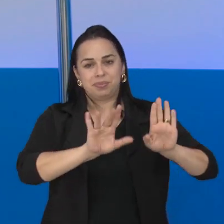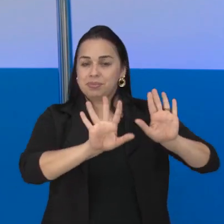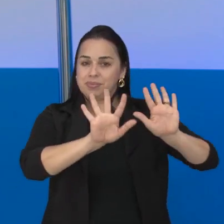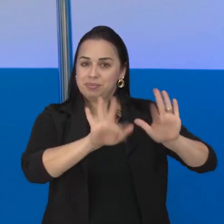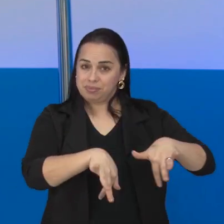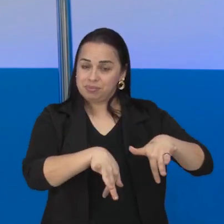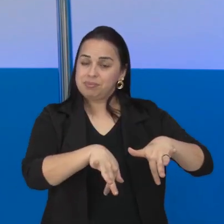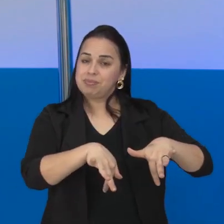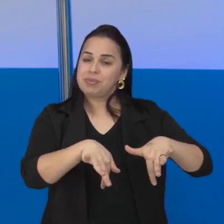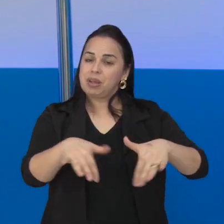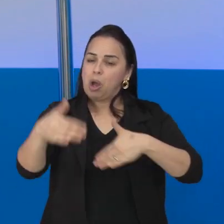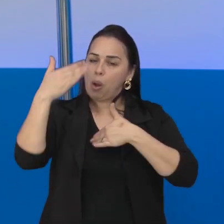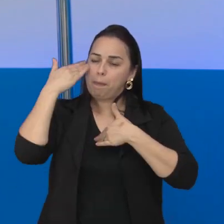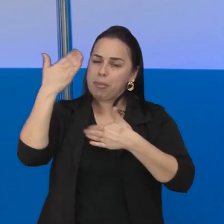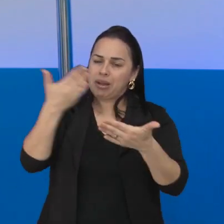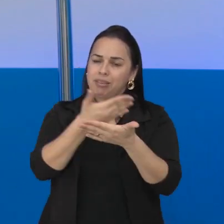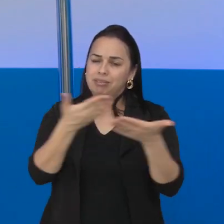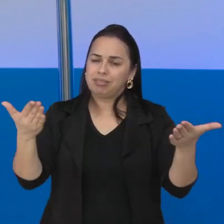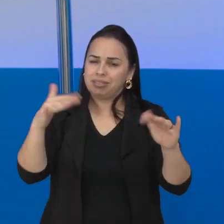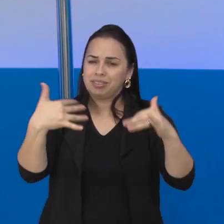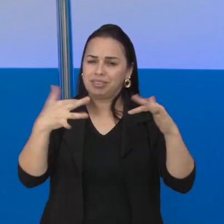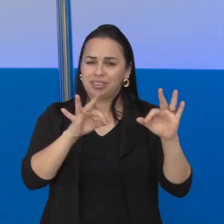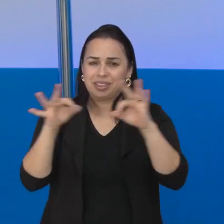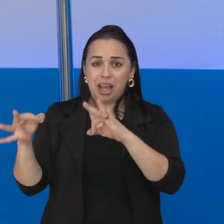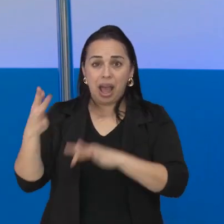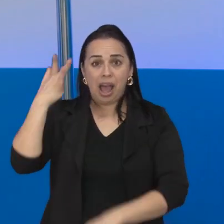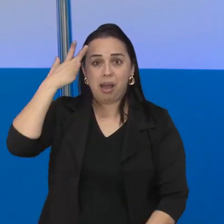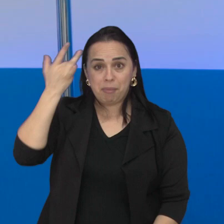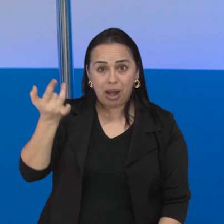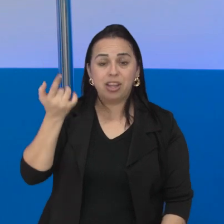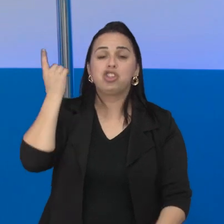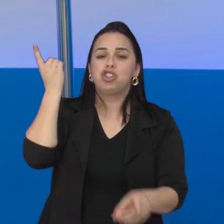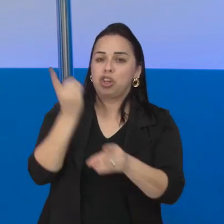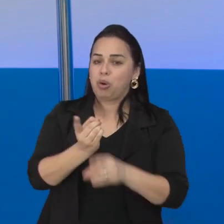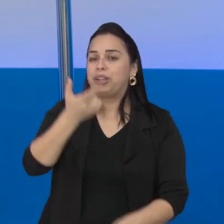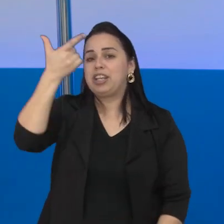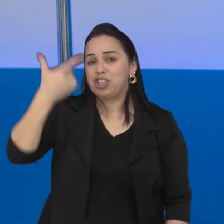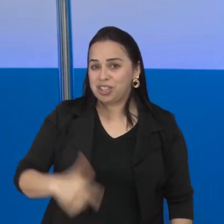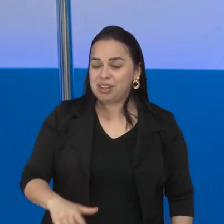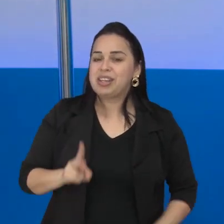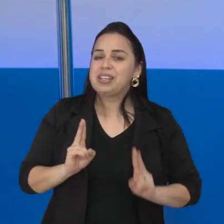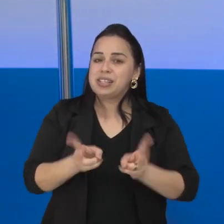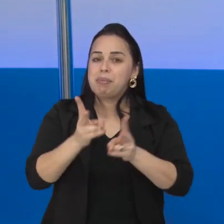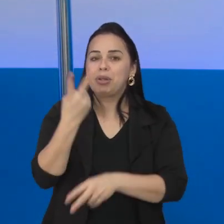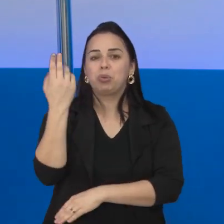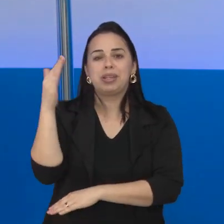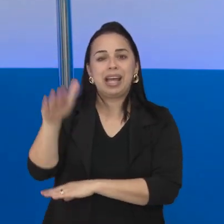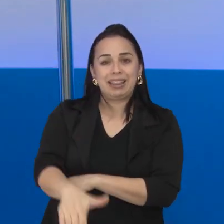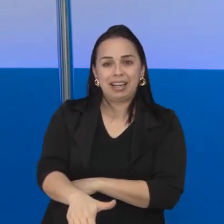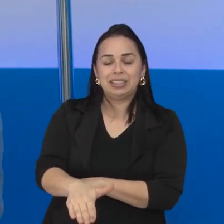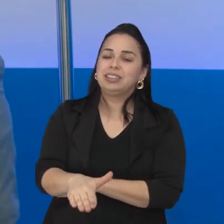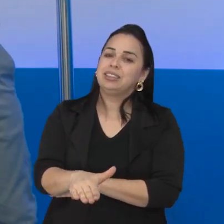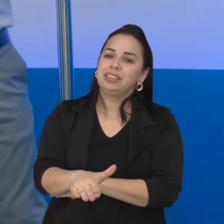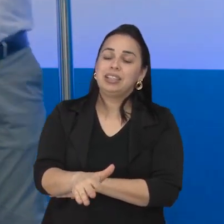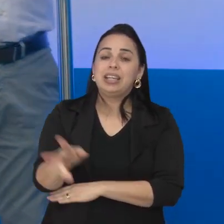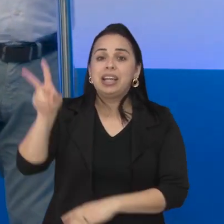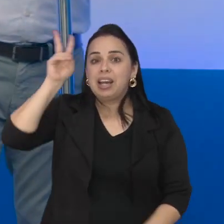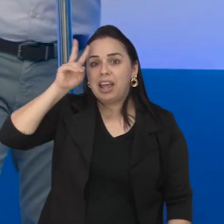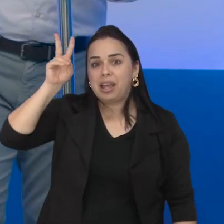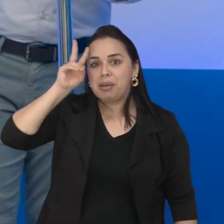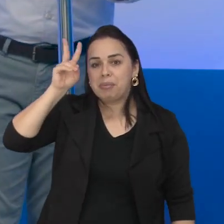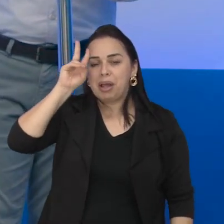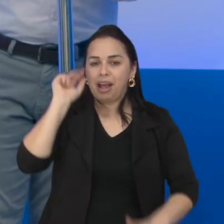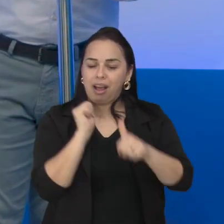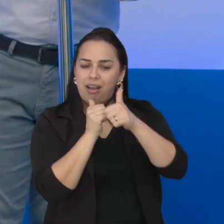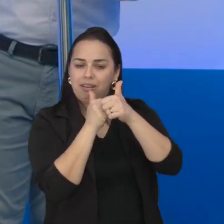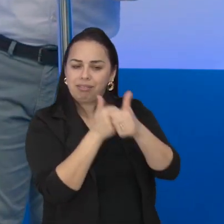Boletim Legislativo está no fim. Muito obrigado pela sua companhia. Amanhã a gente se encontra de novo, hein? Sempre às 2 horas da tarde. Não